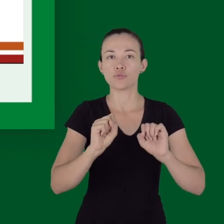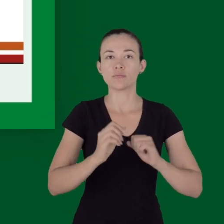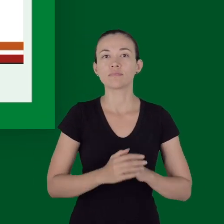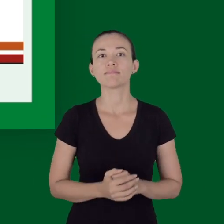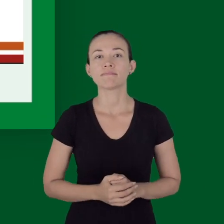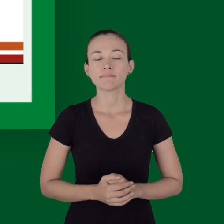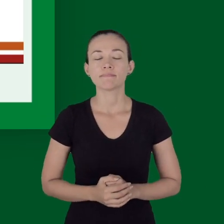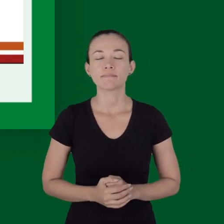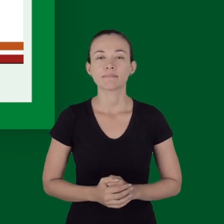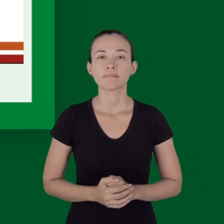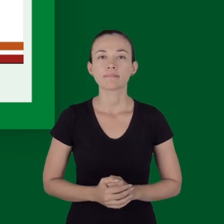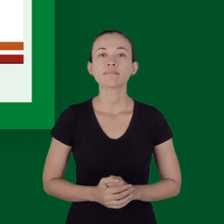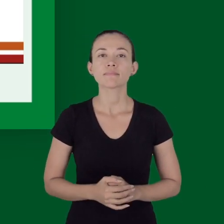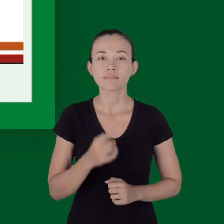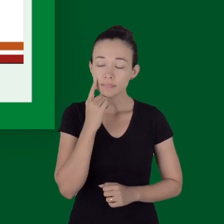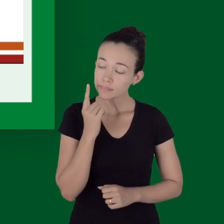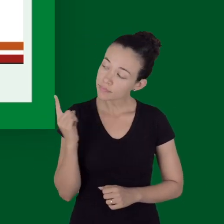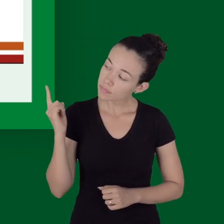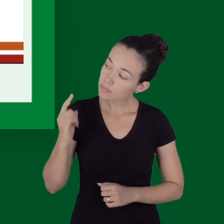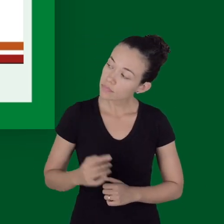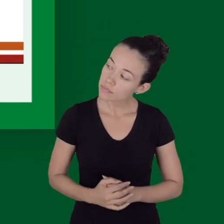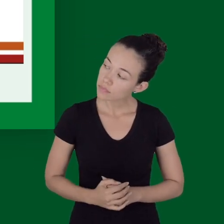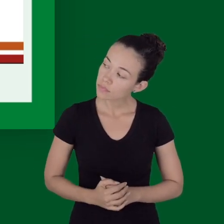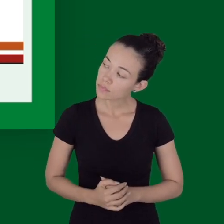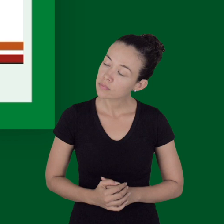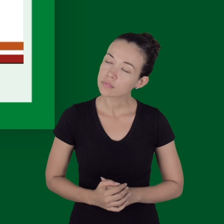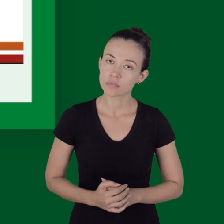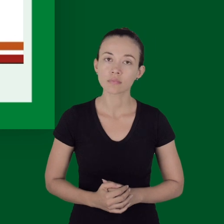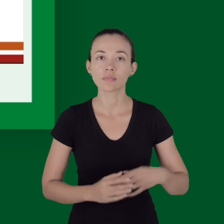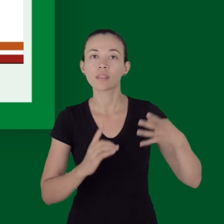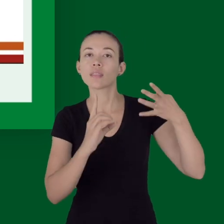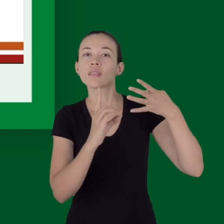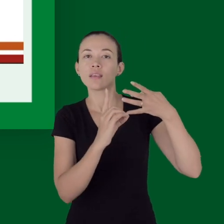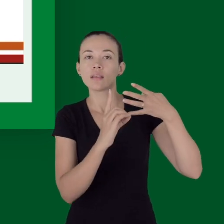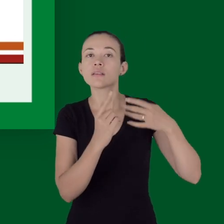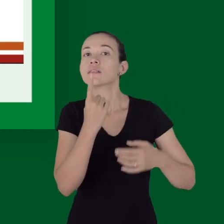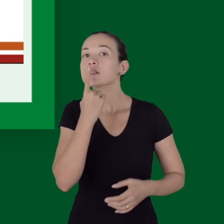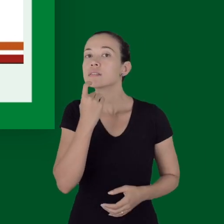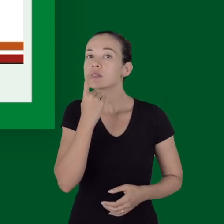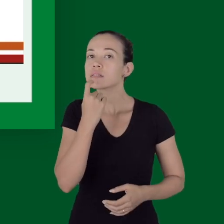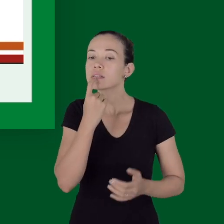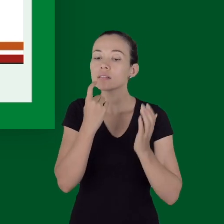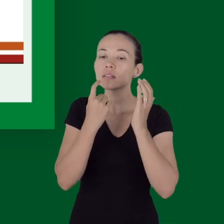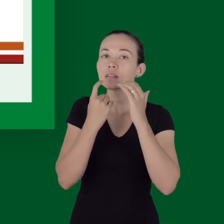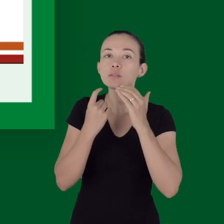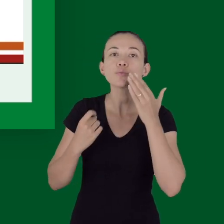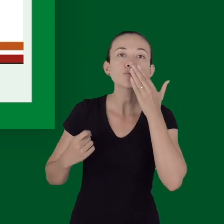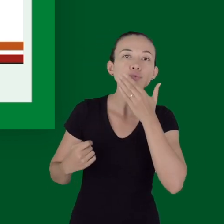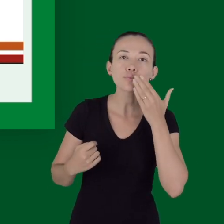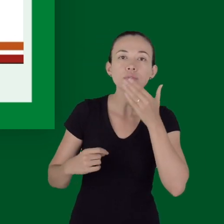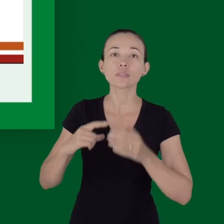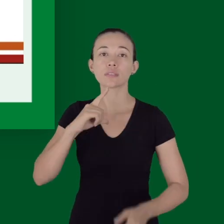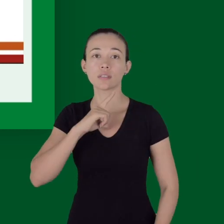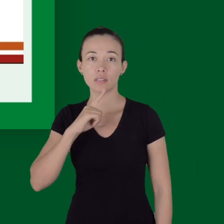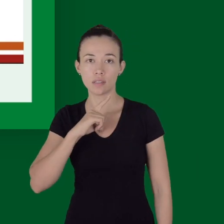Glicemia, se tiver abaixo de 70, pelo protocolo, 30 a 50 ml de glicose hipertônica,